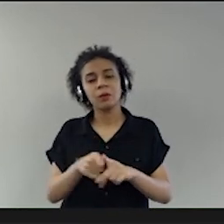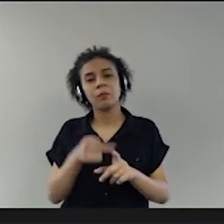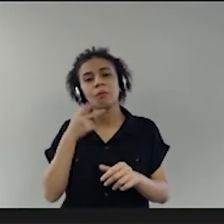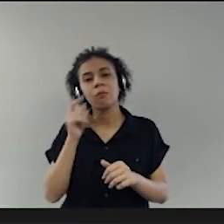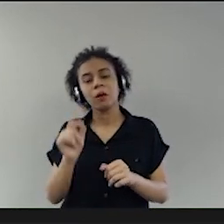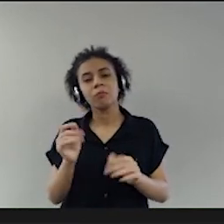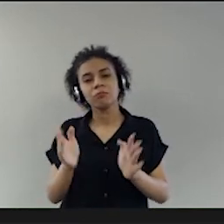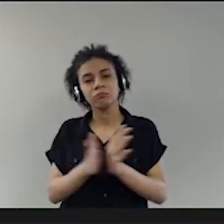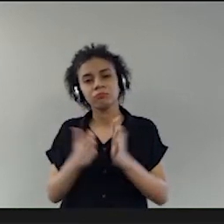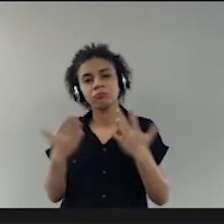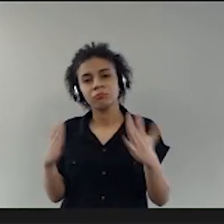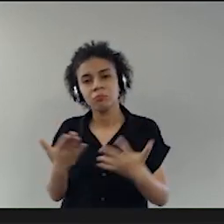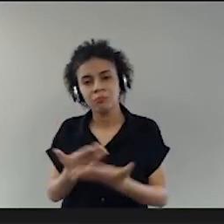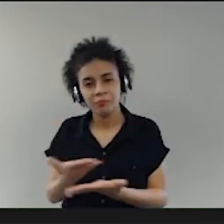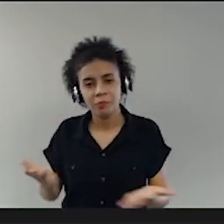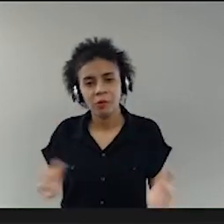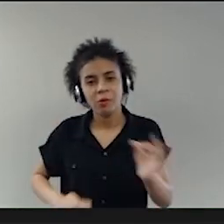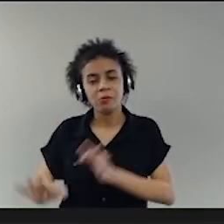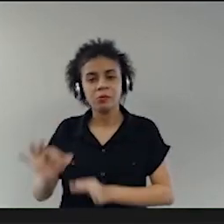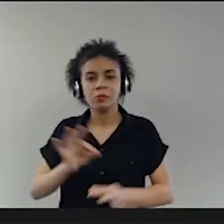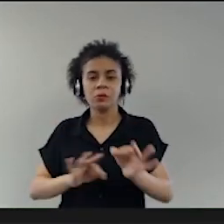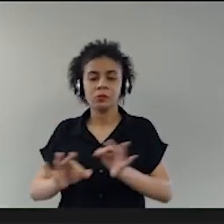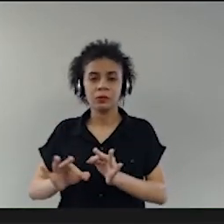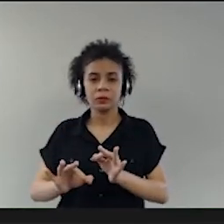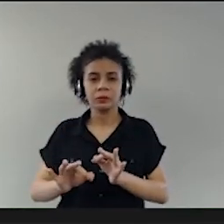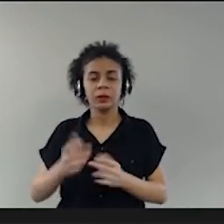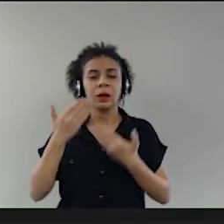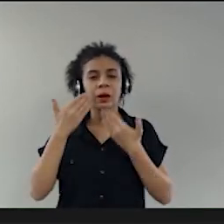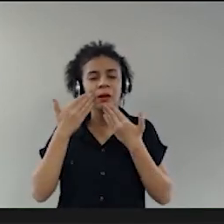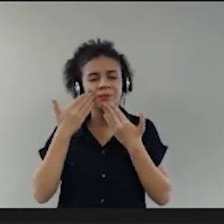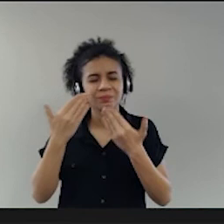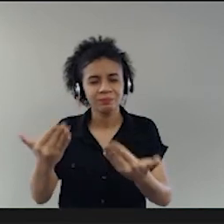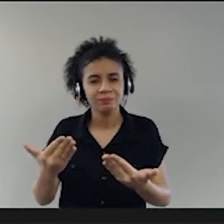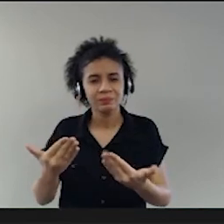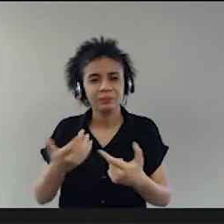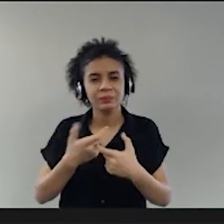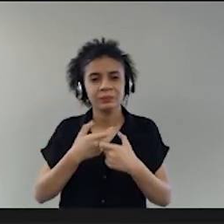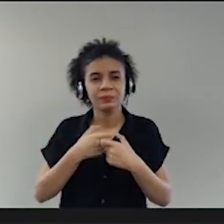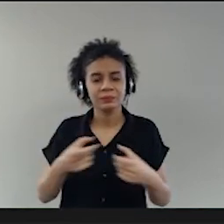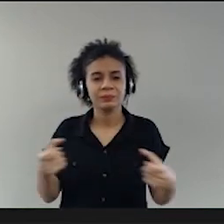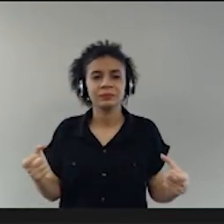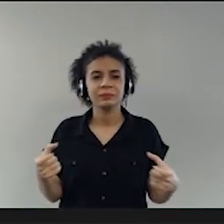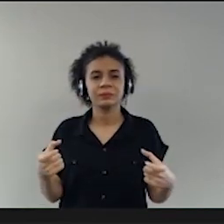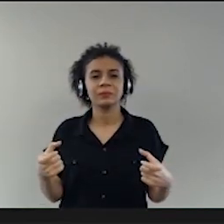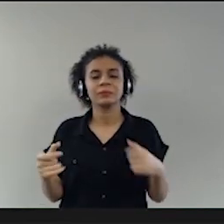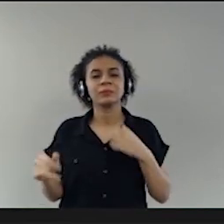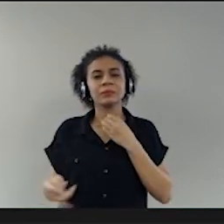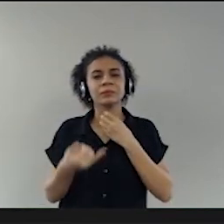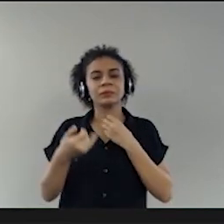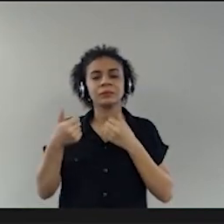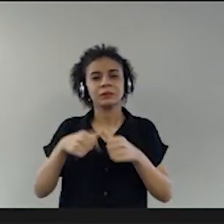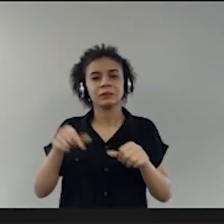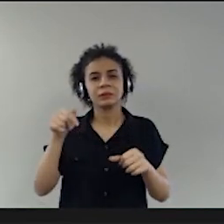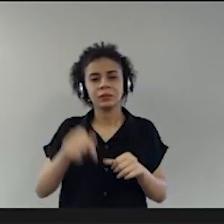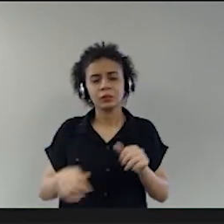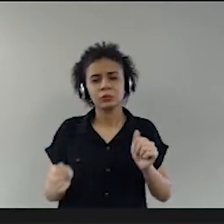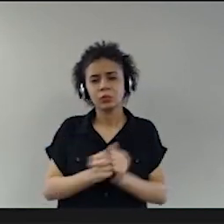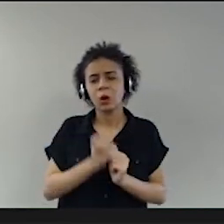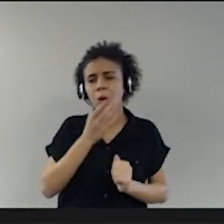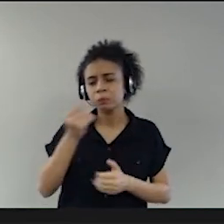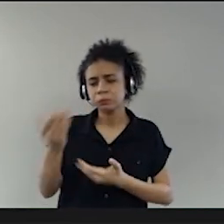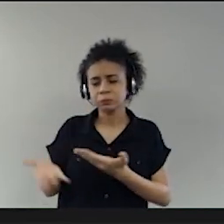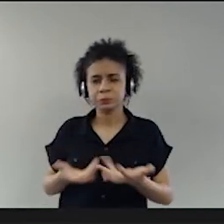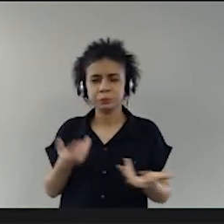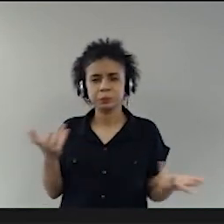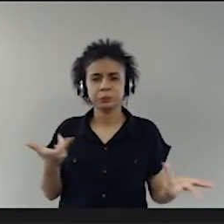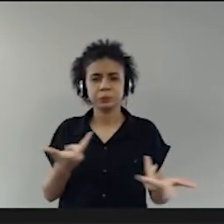para parabenizar os organizadores do evento, agradecer imensamente a oportunidade de estar aqui com homens